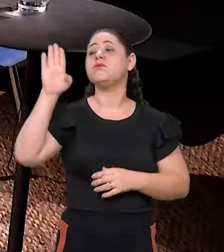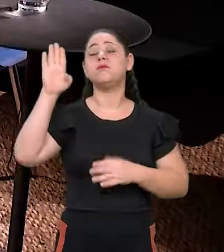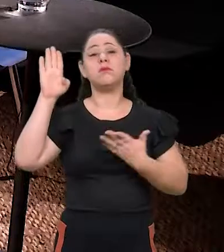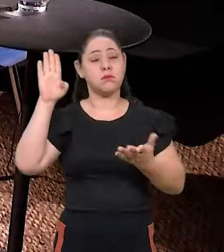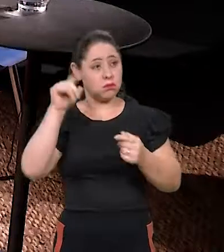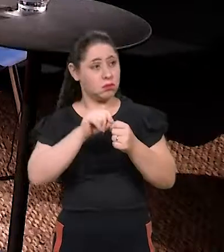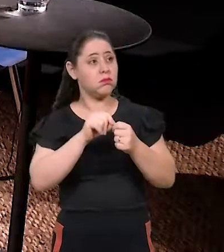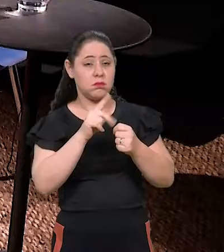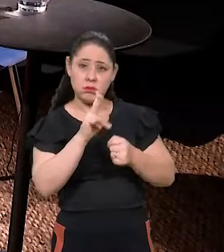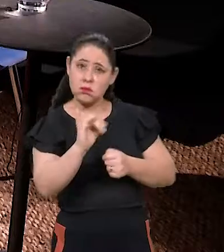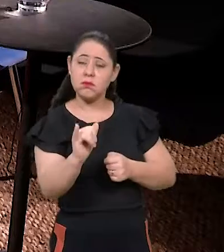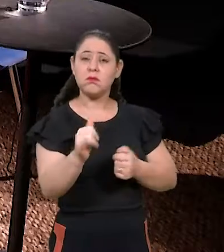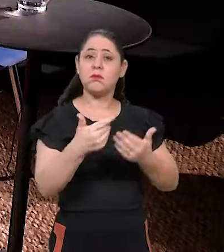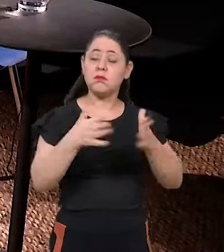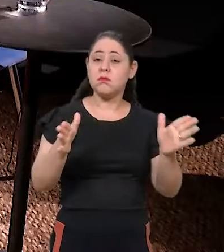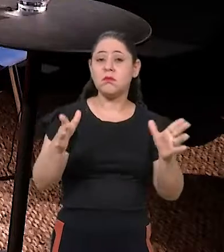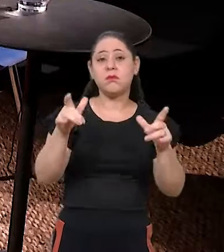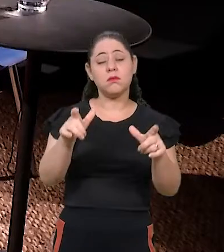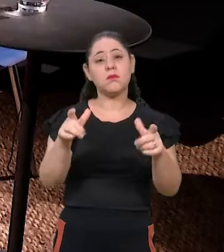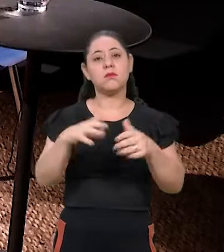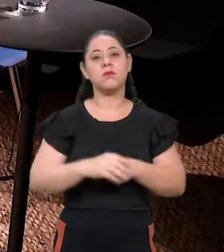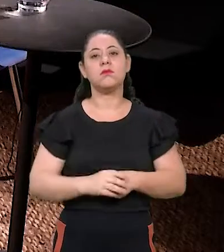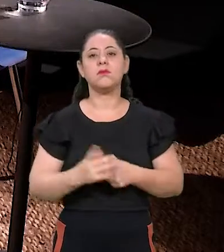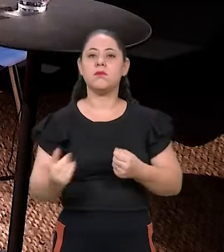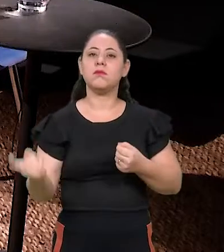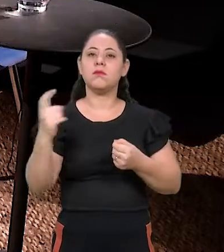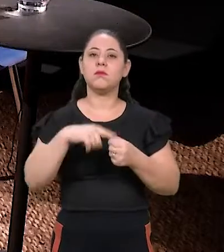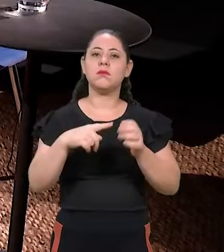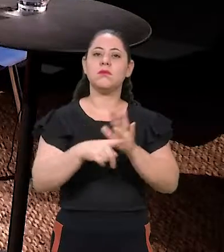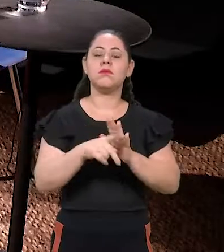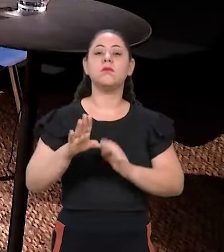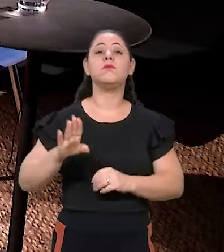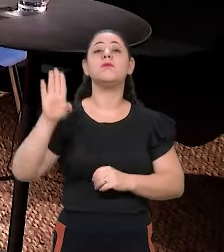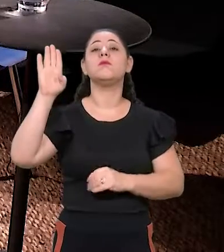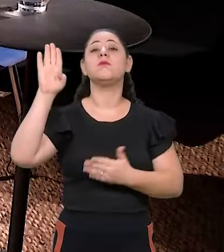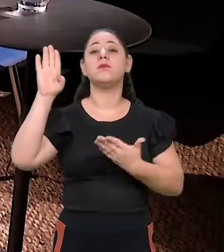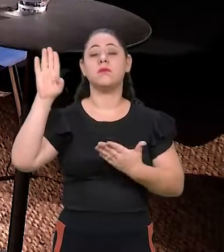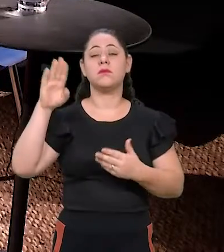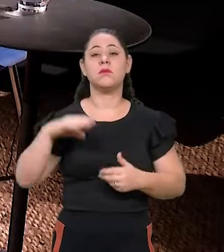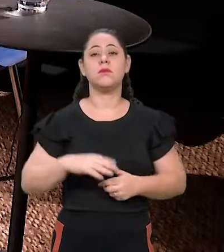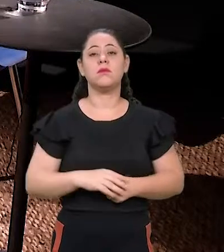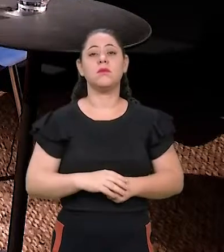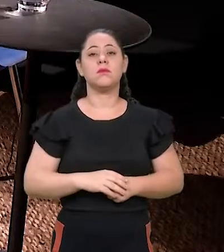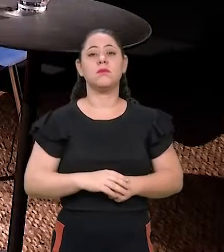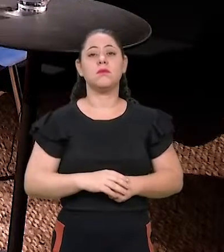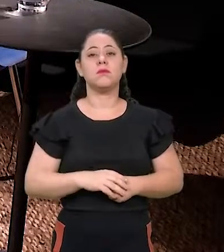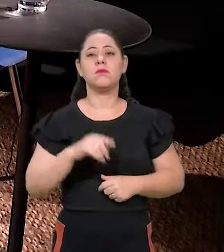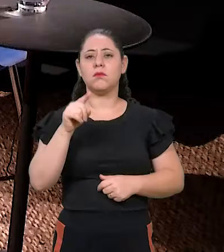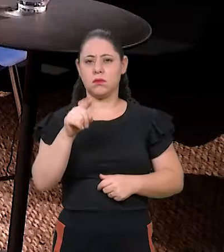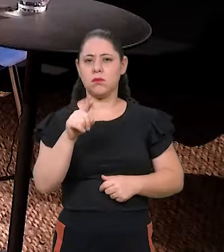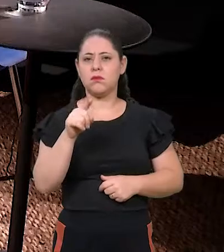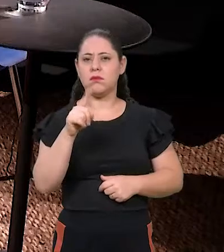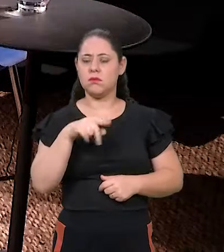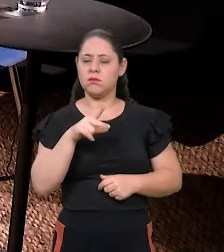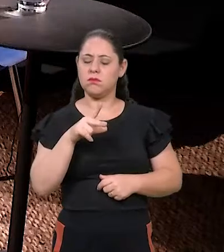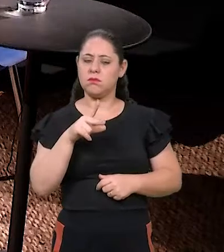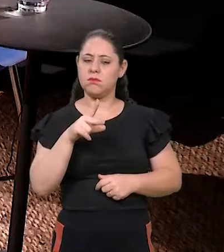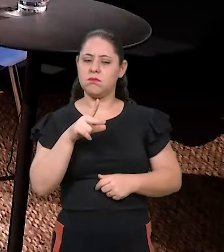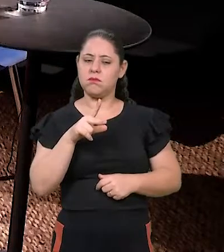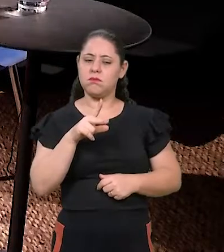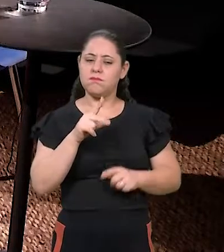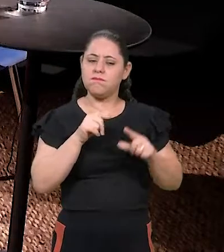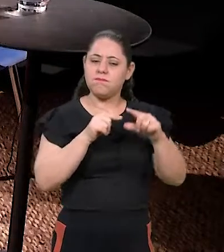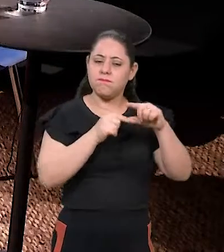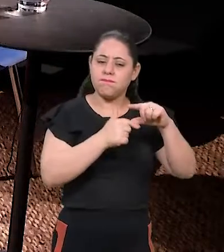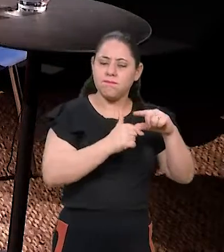todos. Mas voltando para essa questão da sua candidatura, você é bastante reservado, né? Tem esse perfil mais sério. Como é que foi